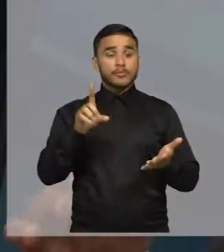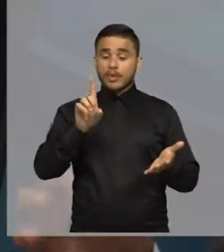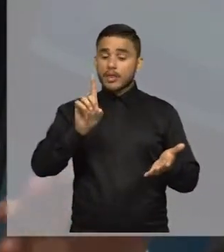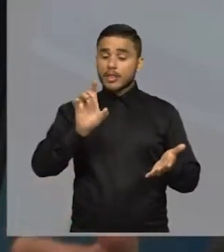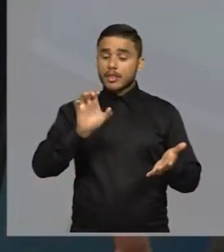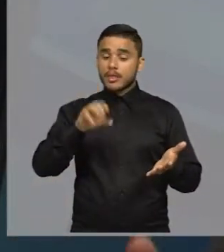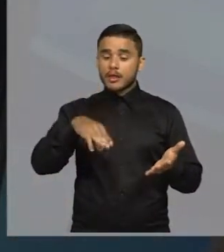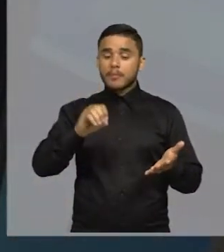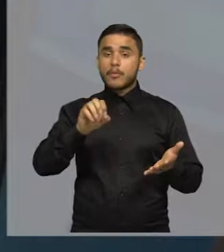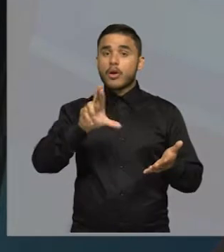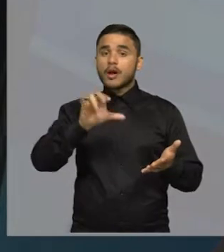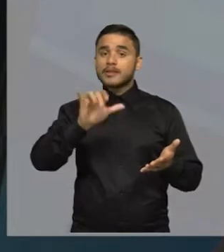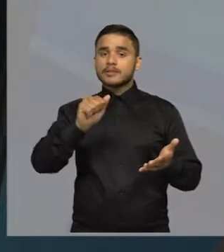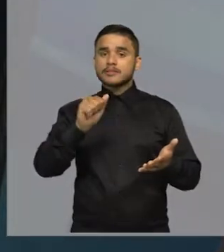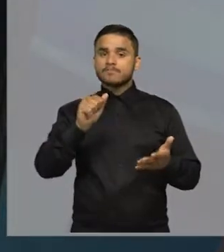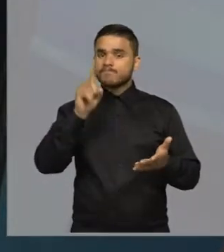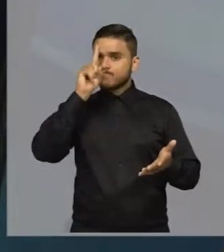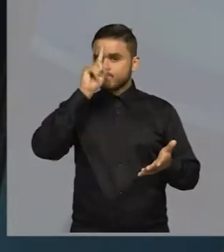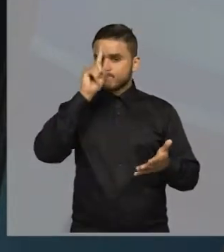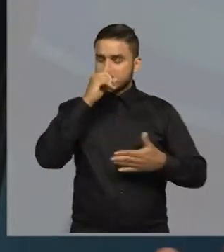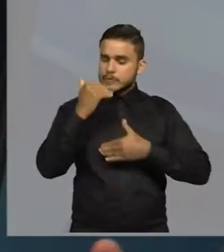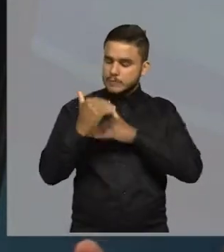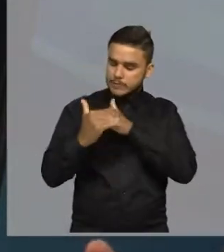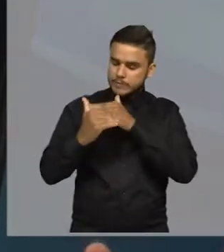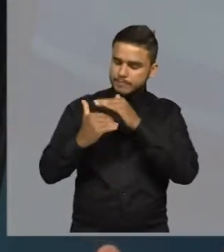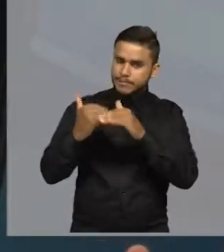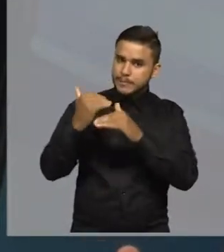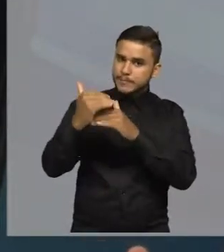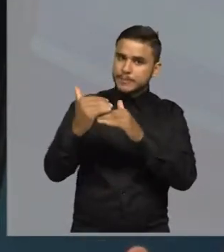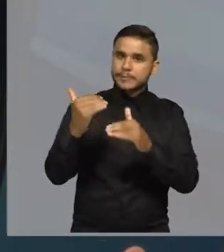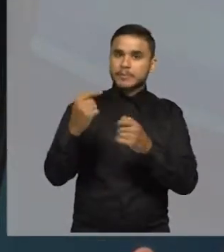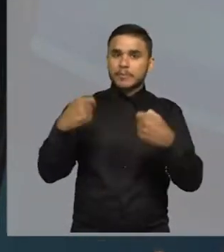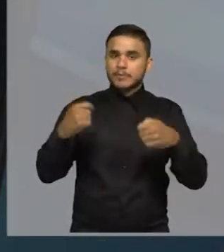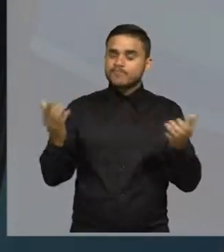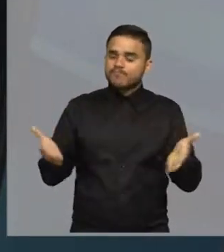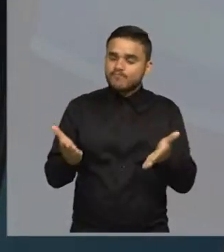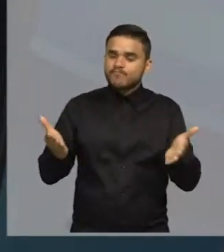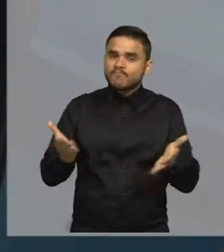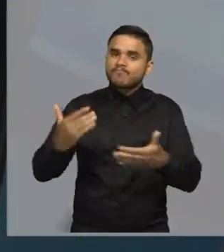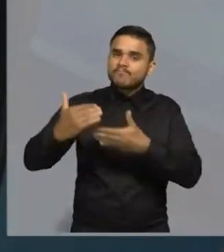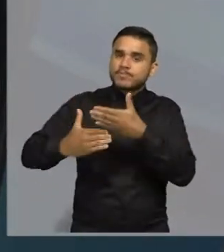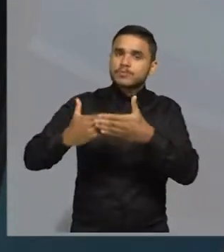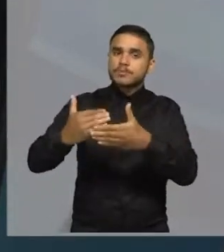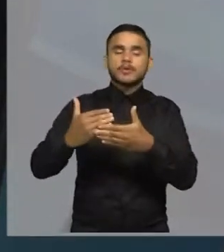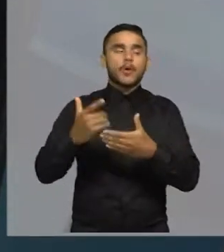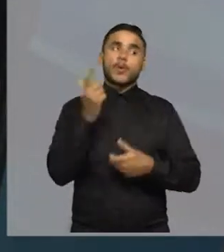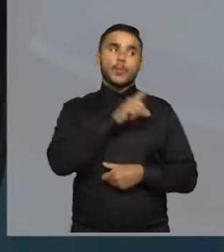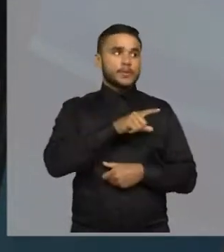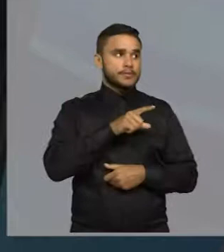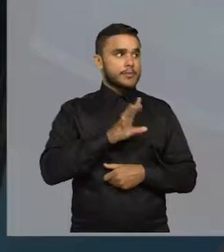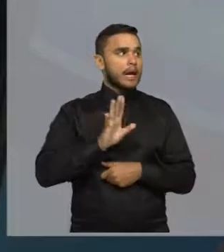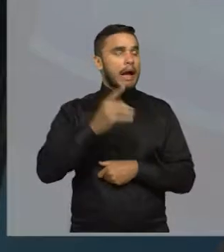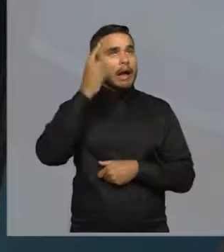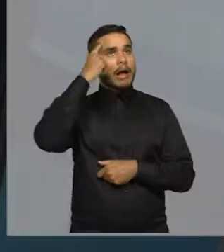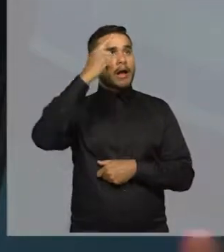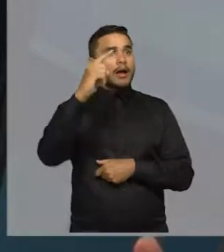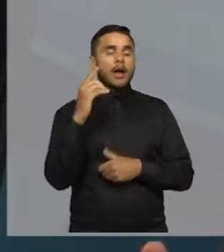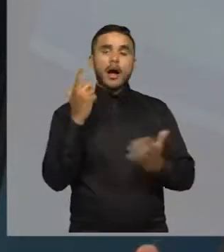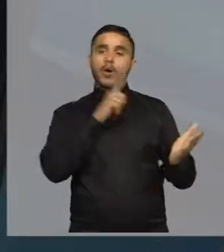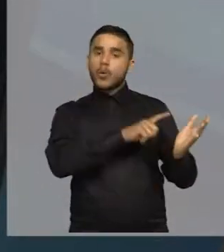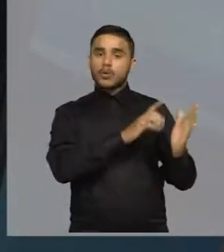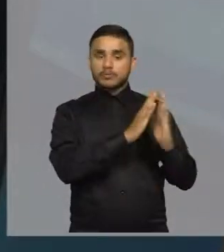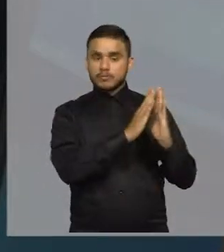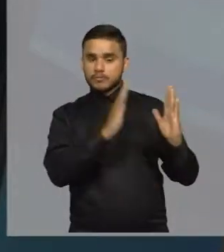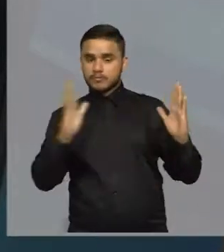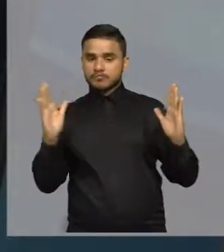ser regada todo dia. E eu acho que continua válida essa frase. Não é que vencemos